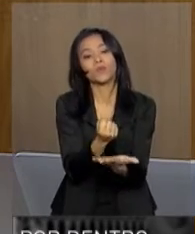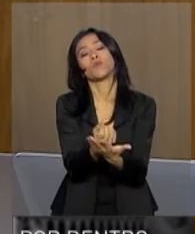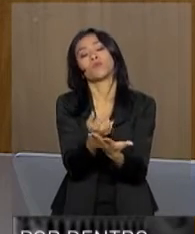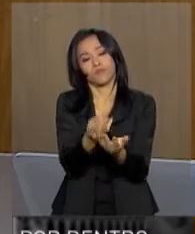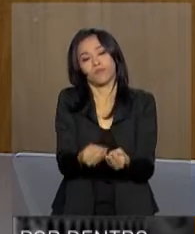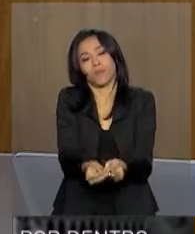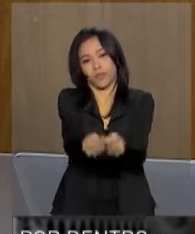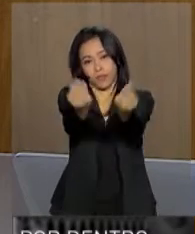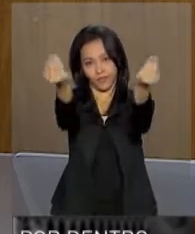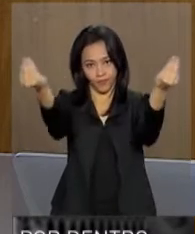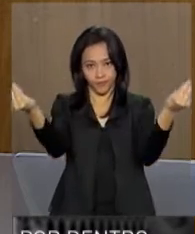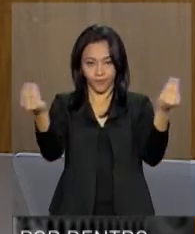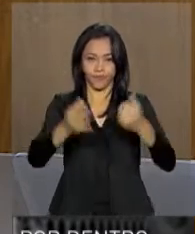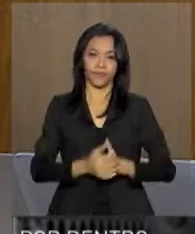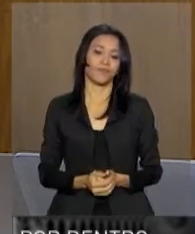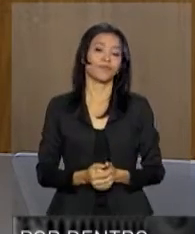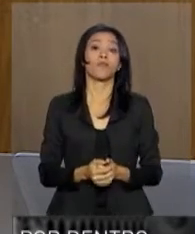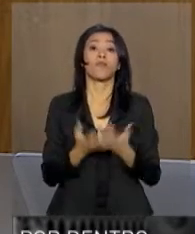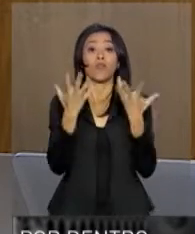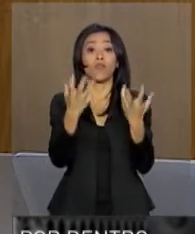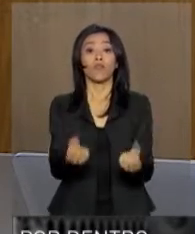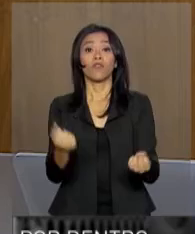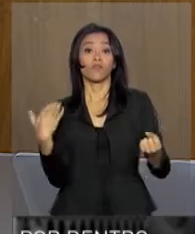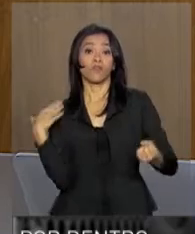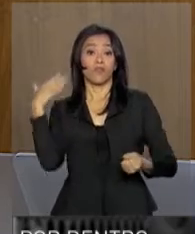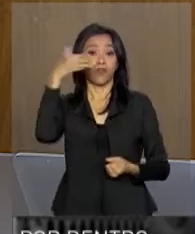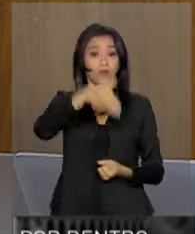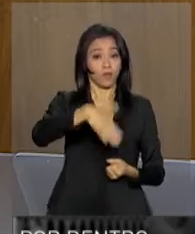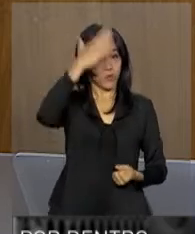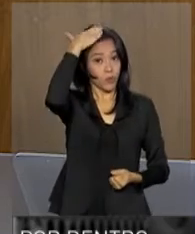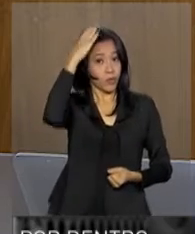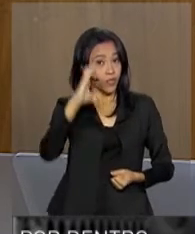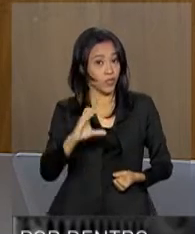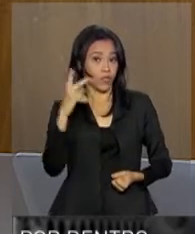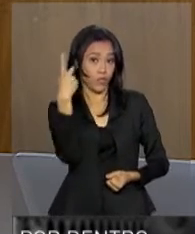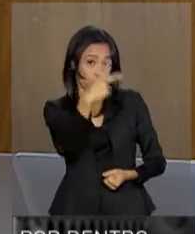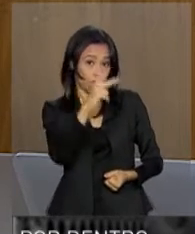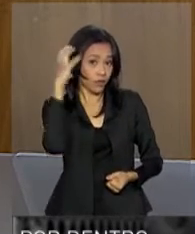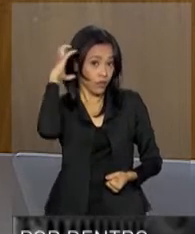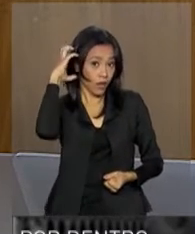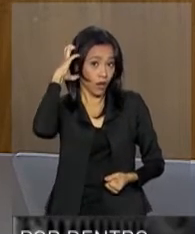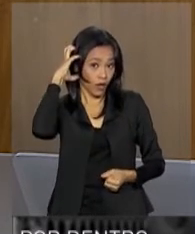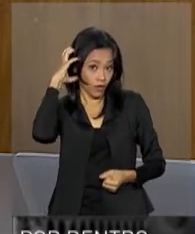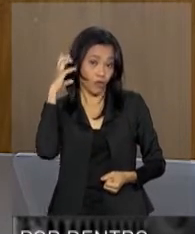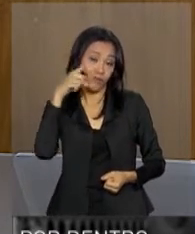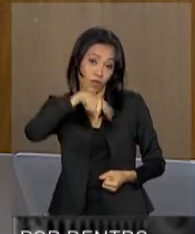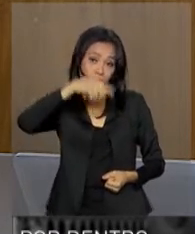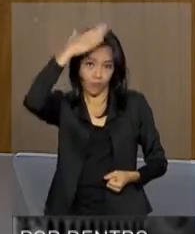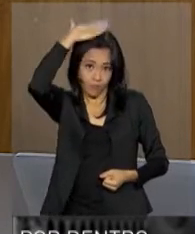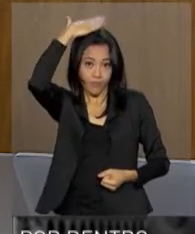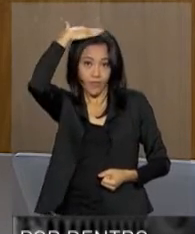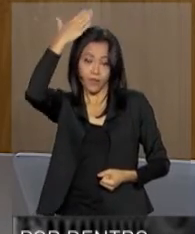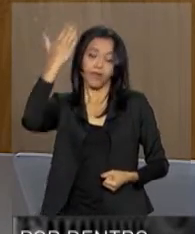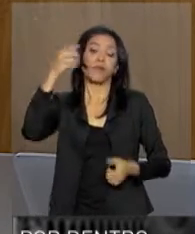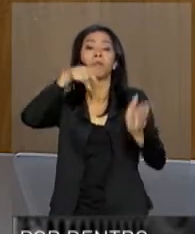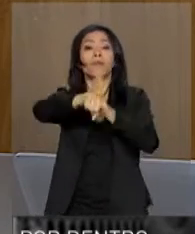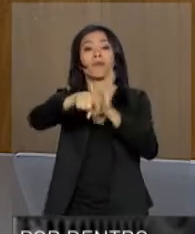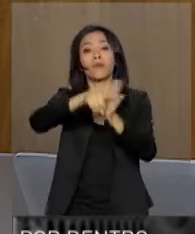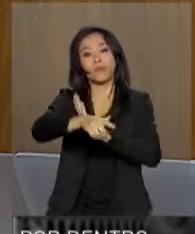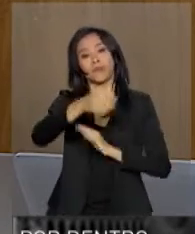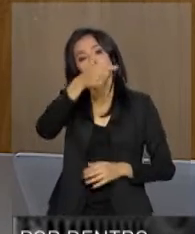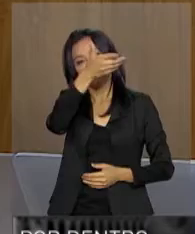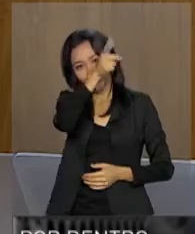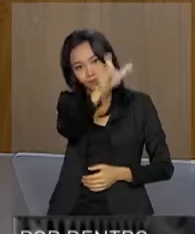rádio nós vamos agora a curitiba da rádio banda b 550 no paraná a pergunta é de denise